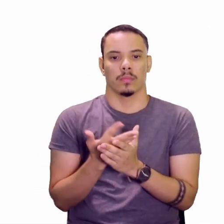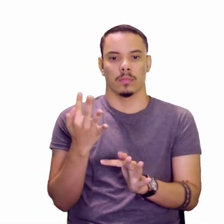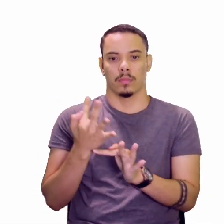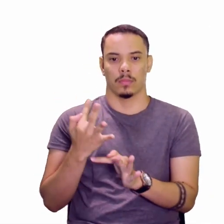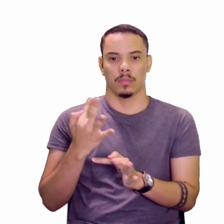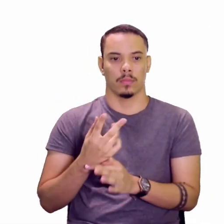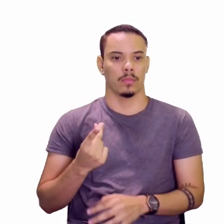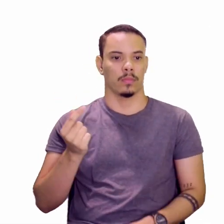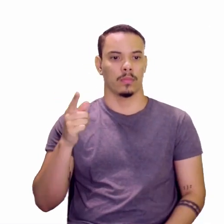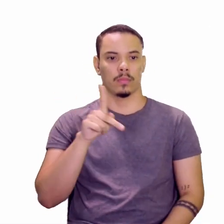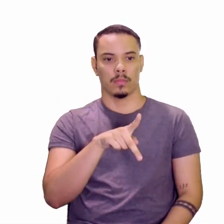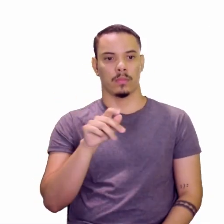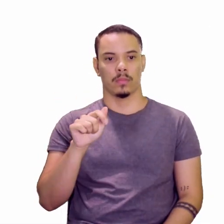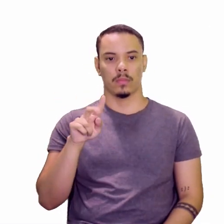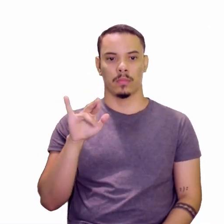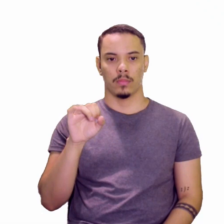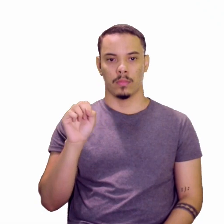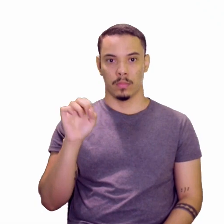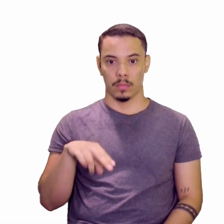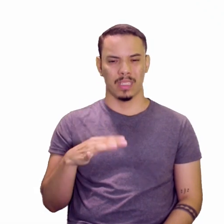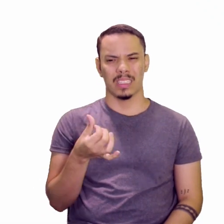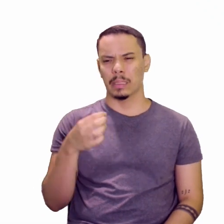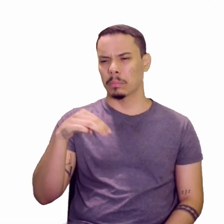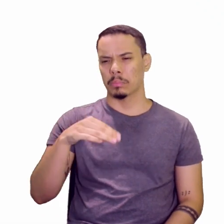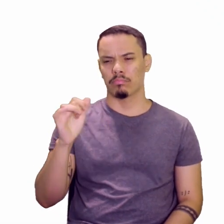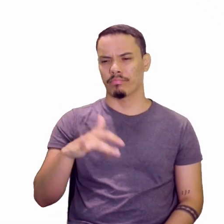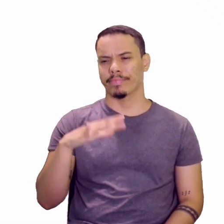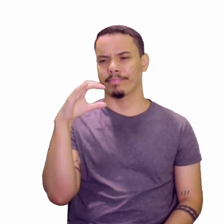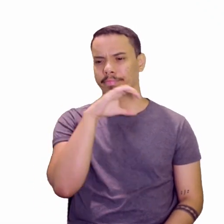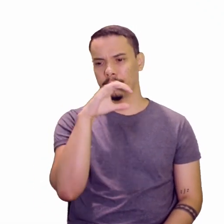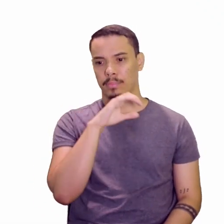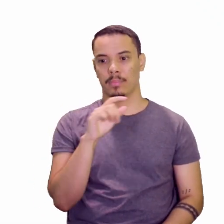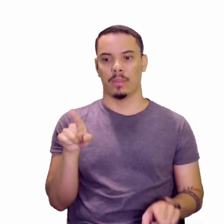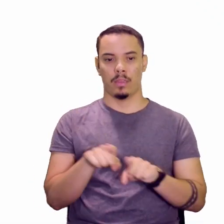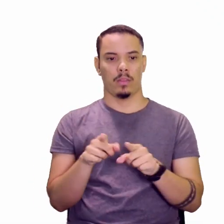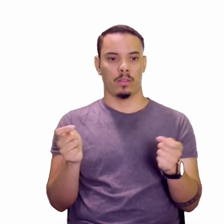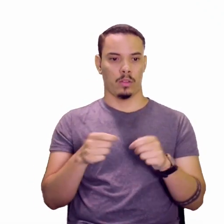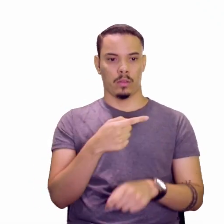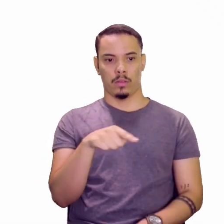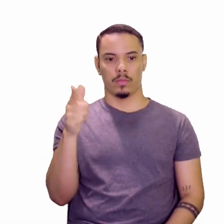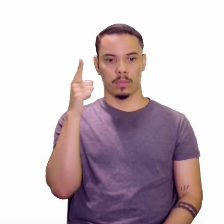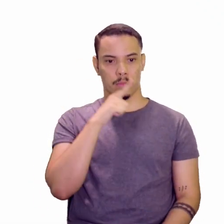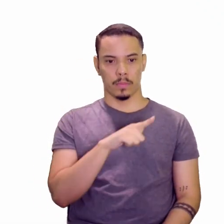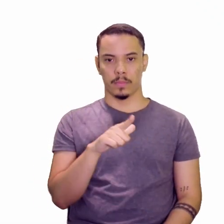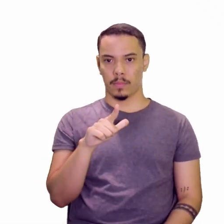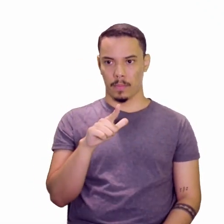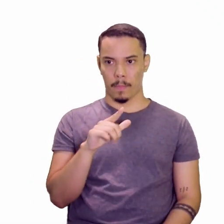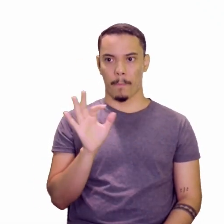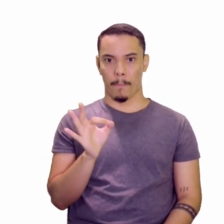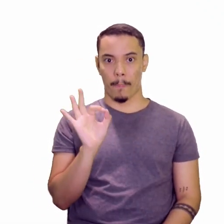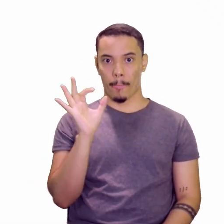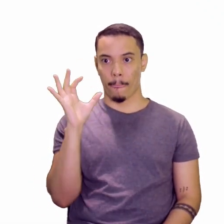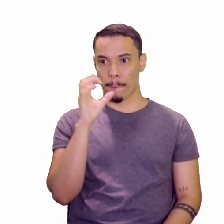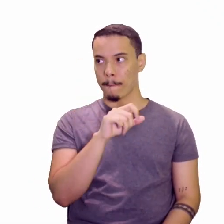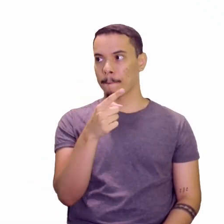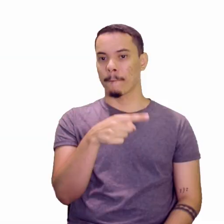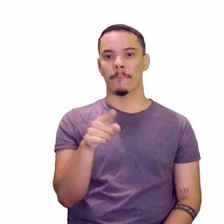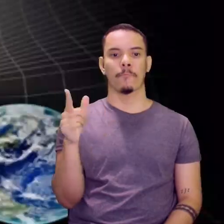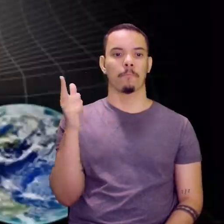em flash do professor Anderson. 6 minutos, bem, e 32 segundos, menos de 7 minutos para você